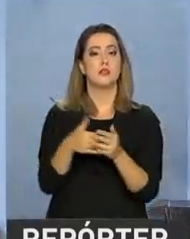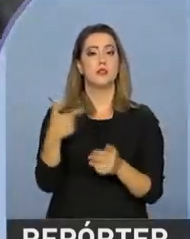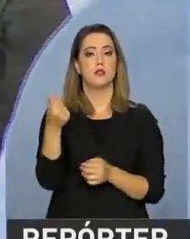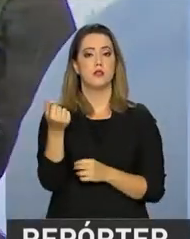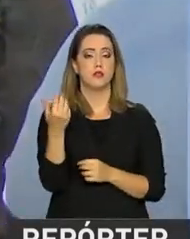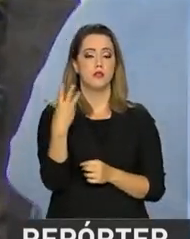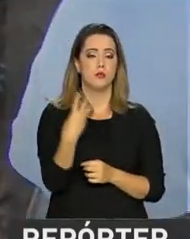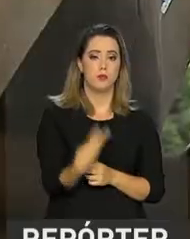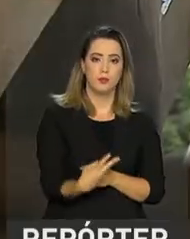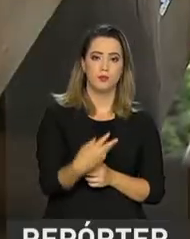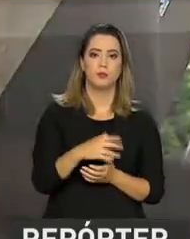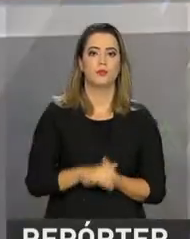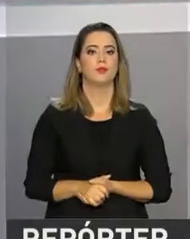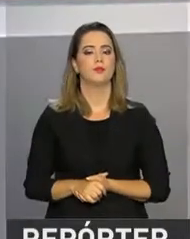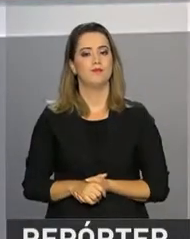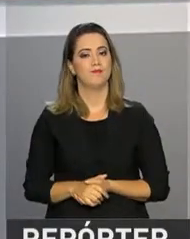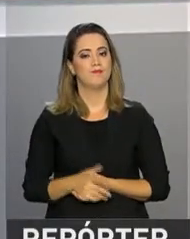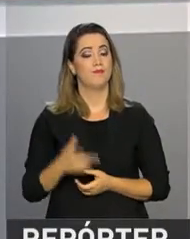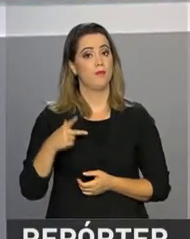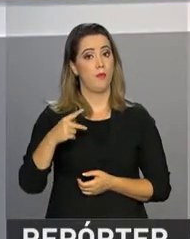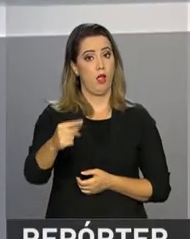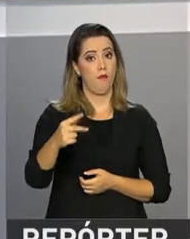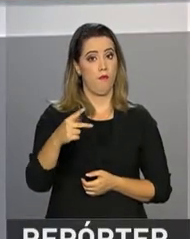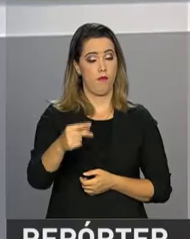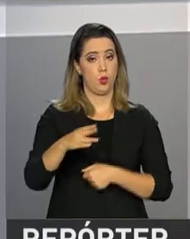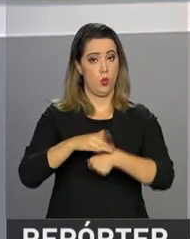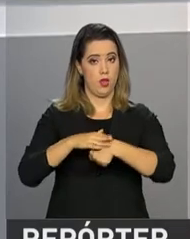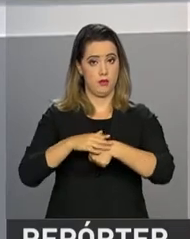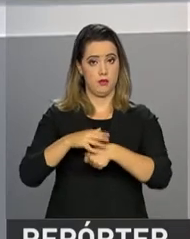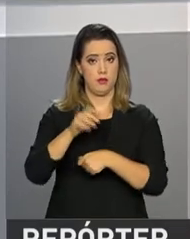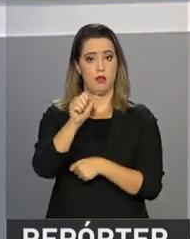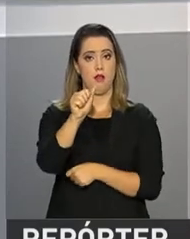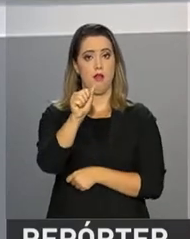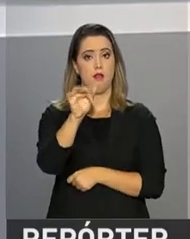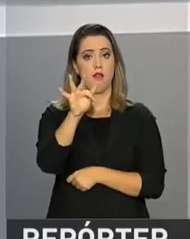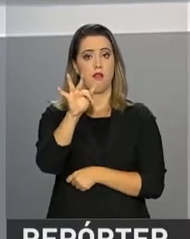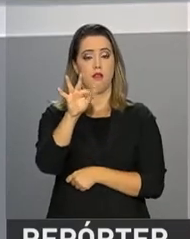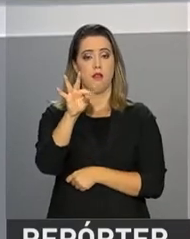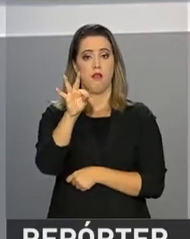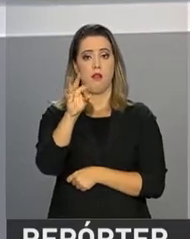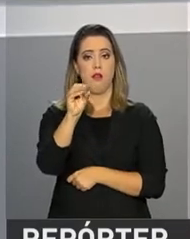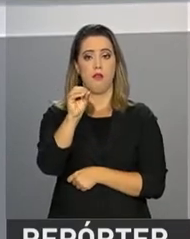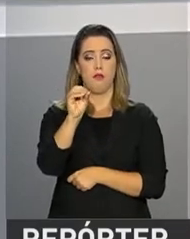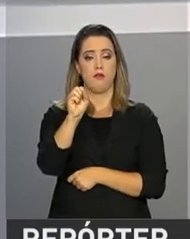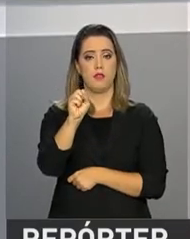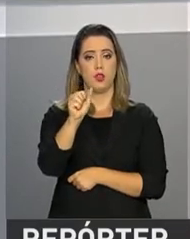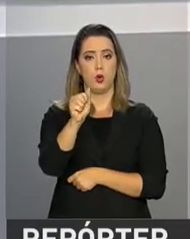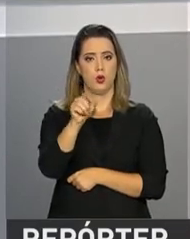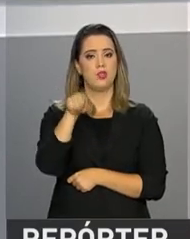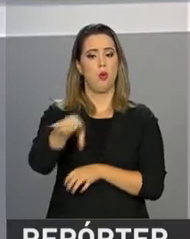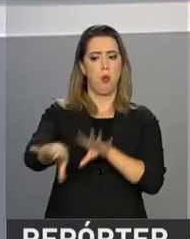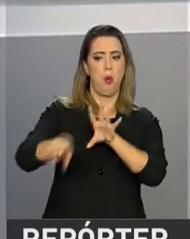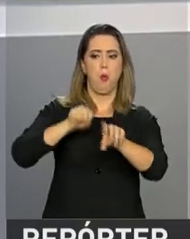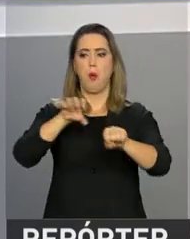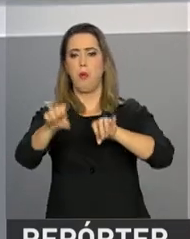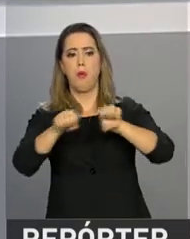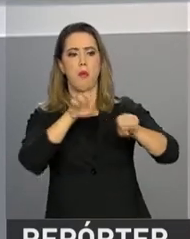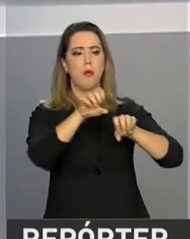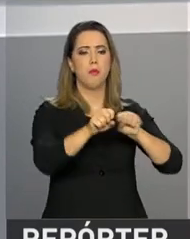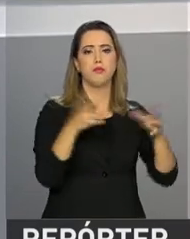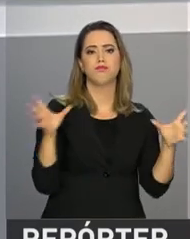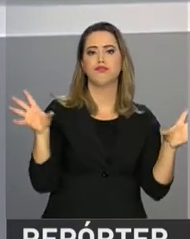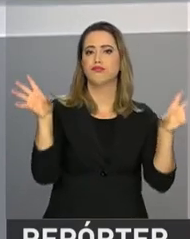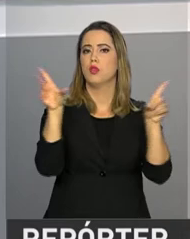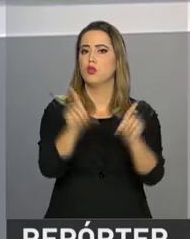2023 a febre aftosa é altamente contagiosa e compromete a produção pecuária com queda na produção leiteira